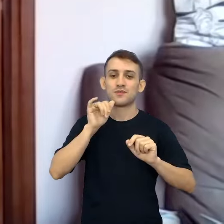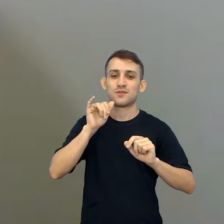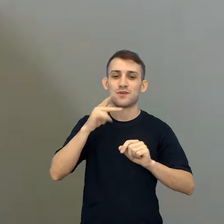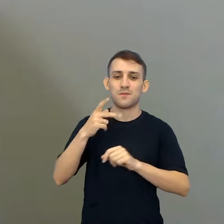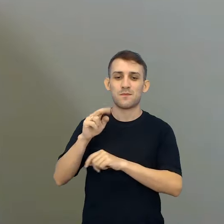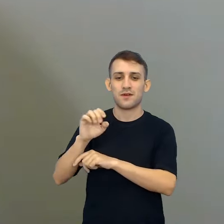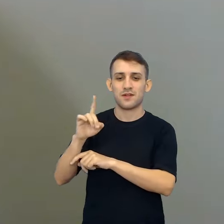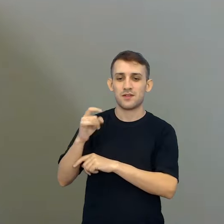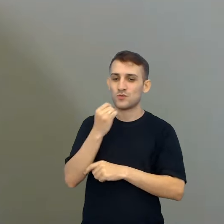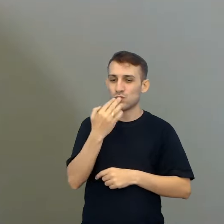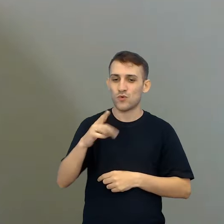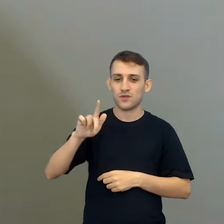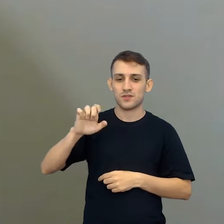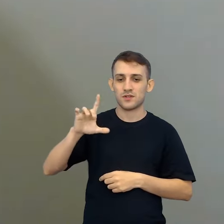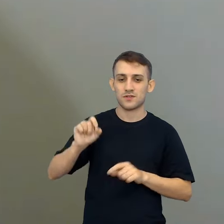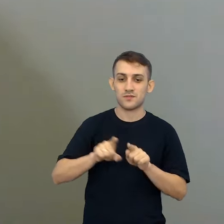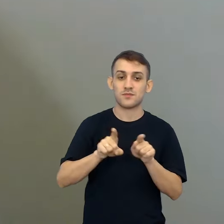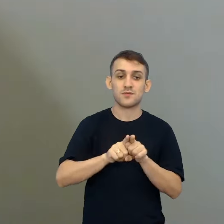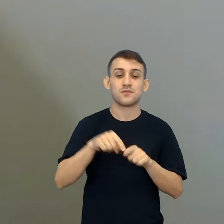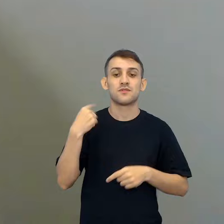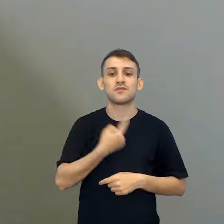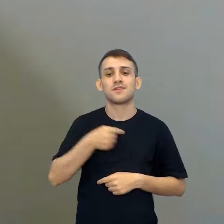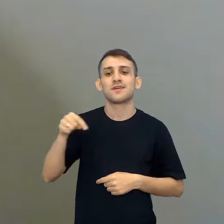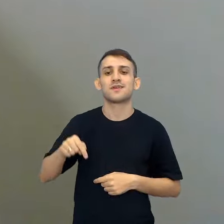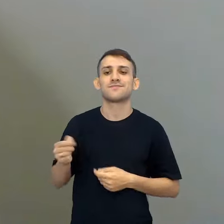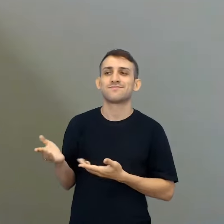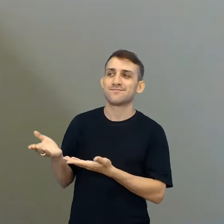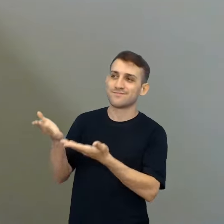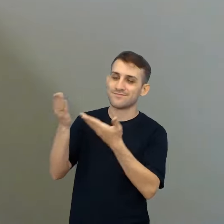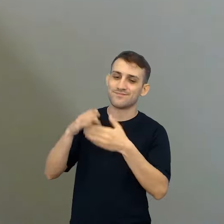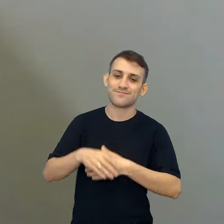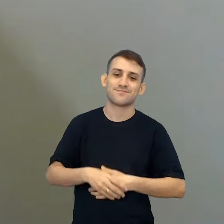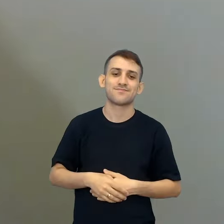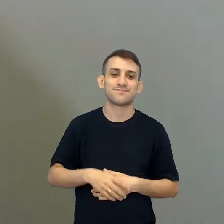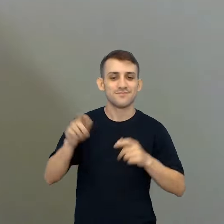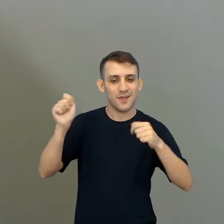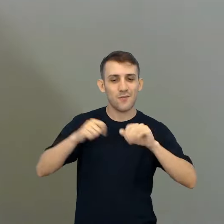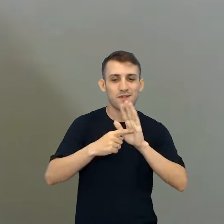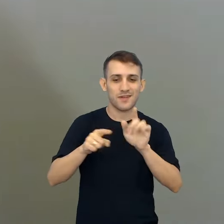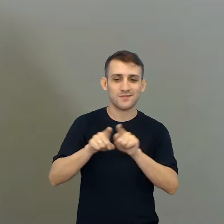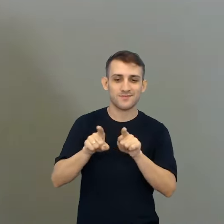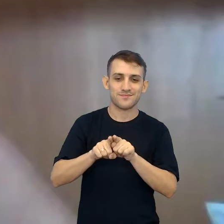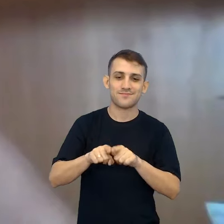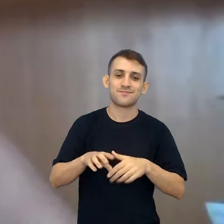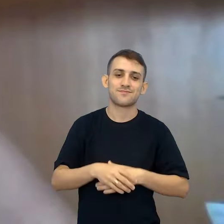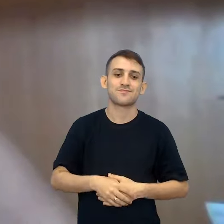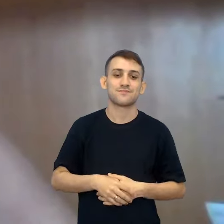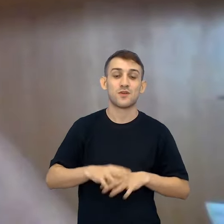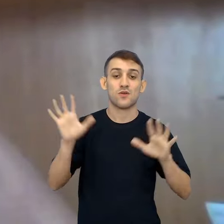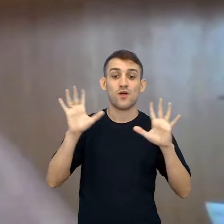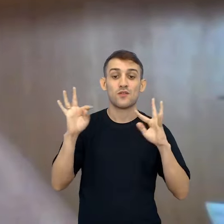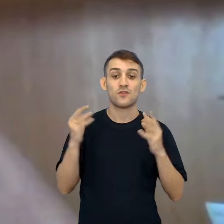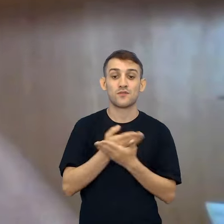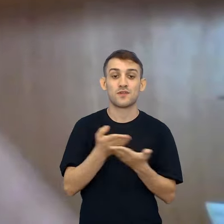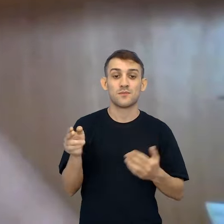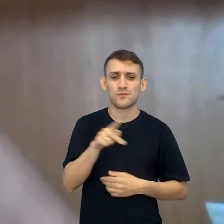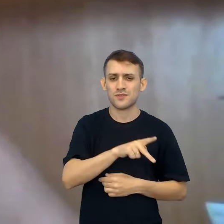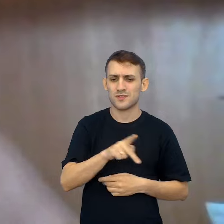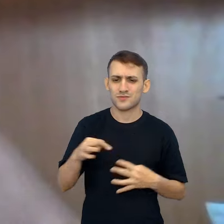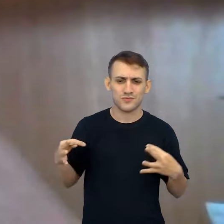cor gelo, tá bom? E, Vanuzzi, pode fazer as suas apresentações também? Olá, professoras,